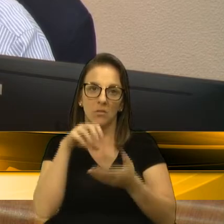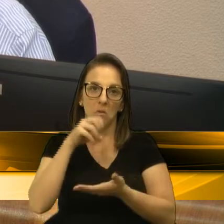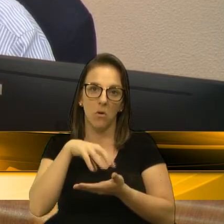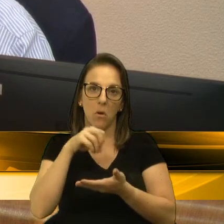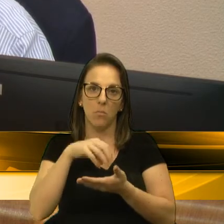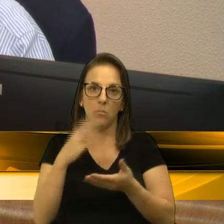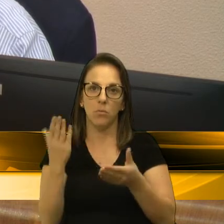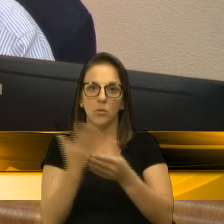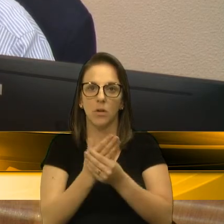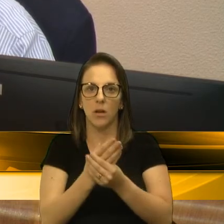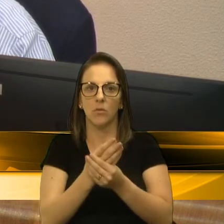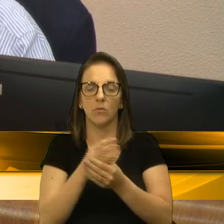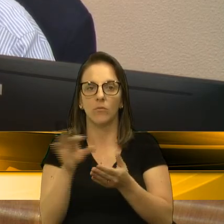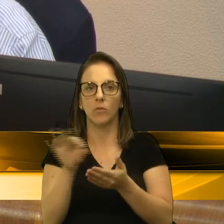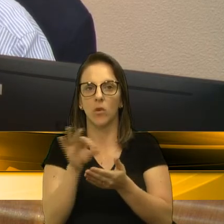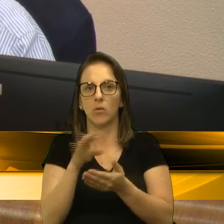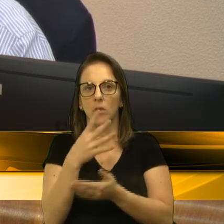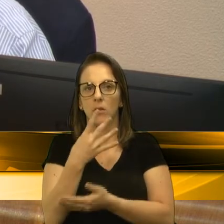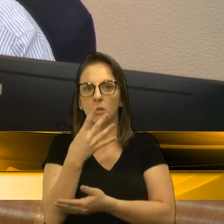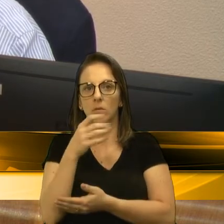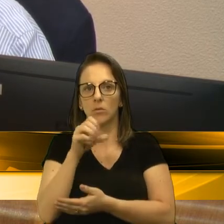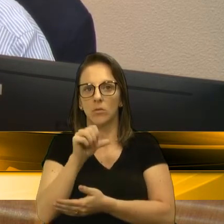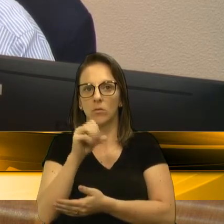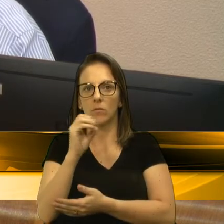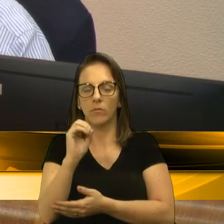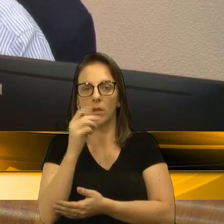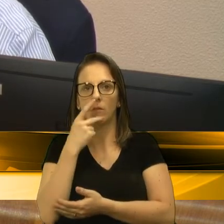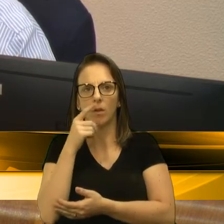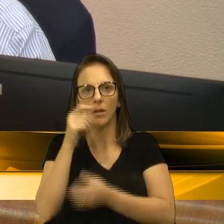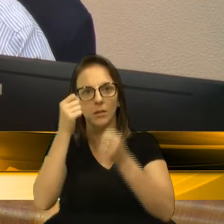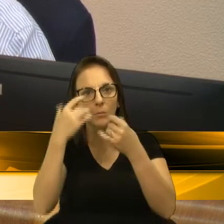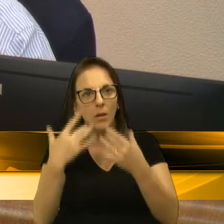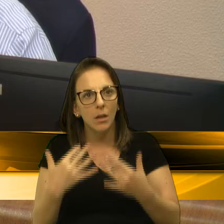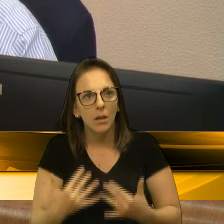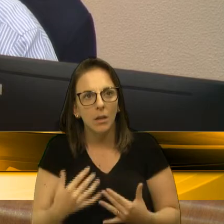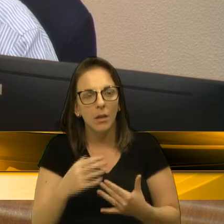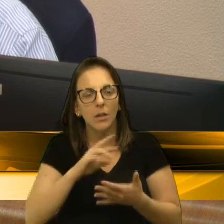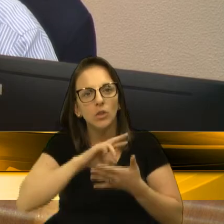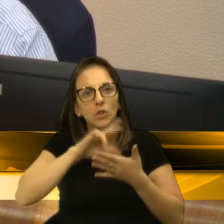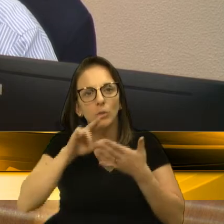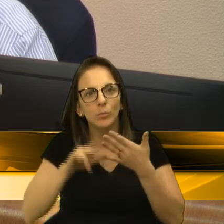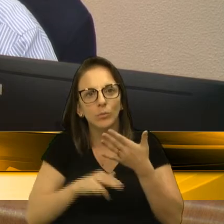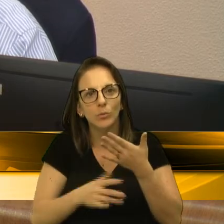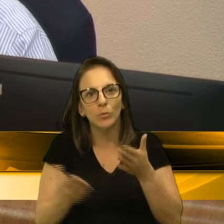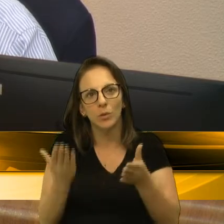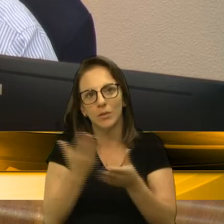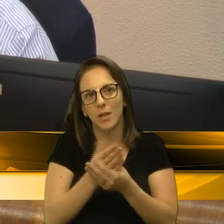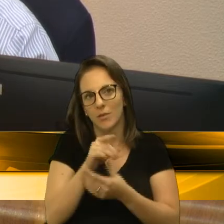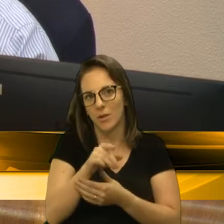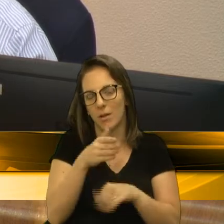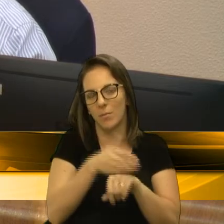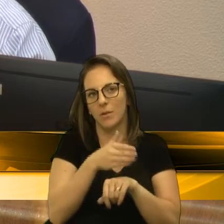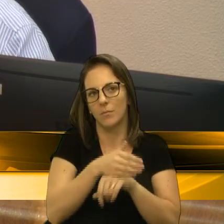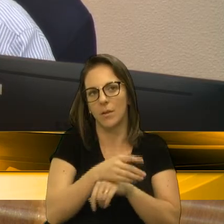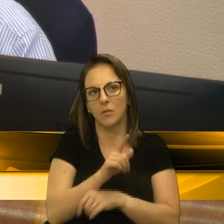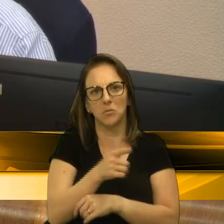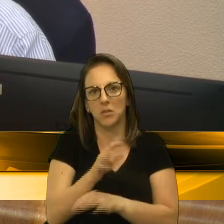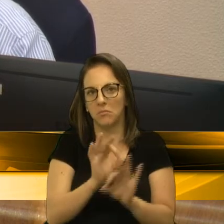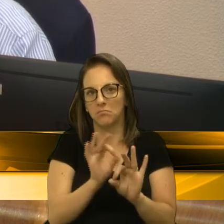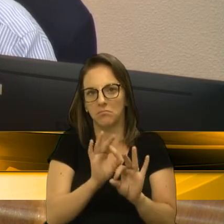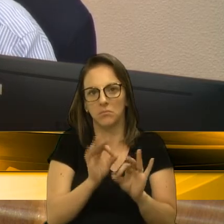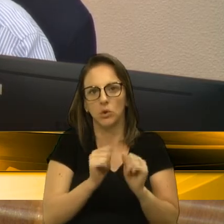490, no qual diz restar comprovado que dito processo de inspeção especial não prosperou junto ao Tribunal de Contas do Estado. Sobre a falta